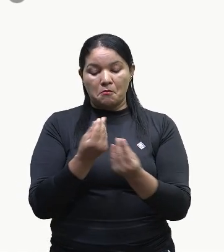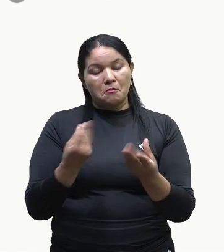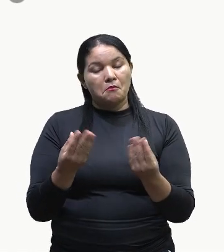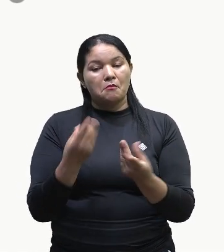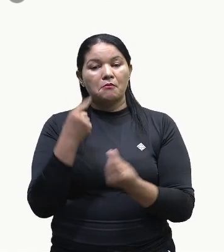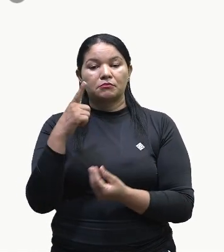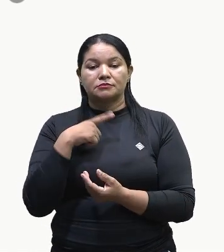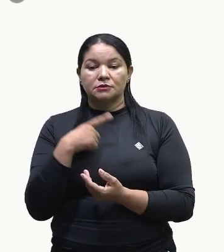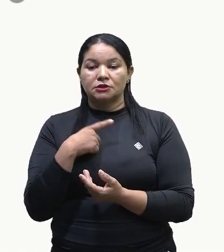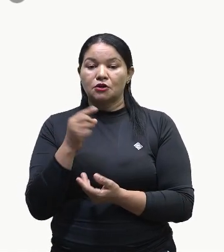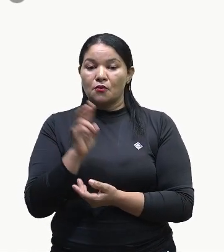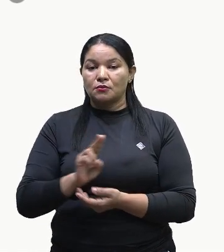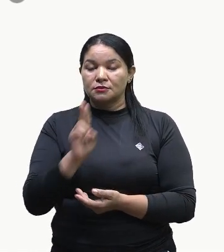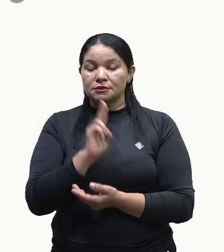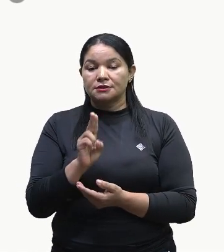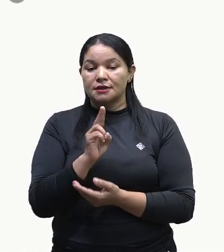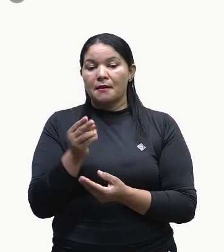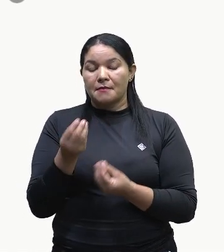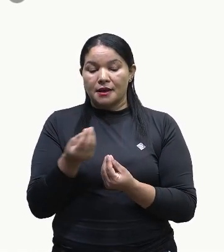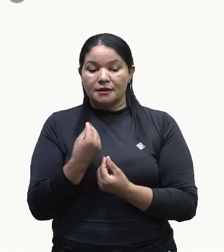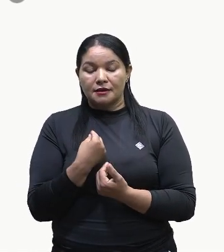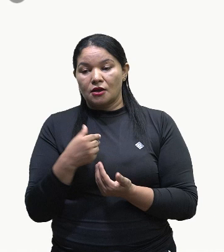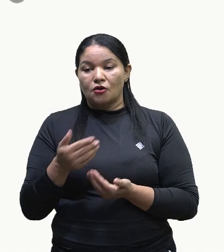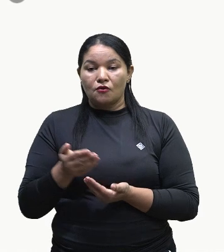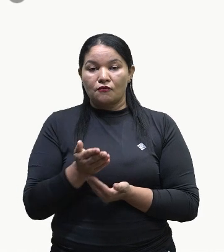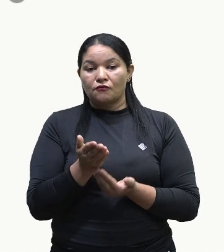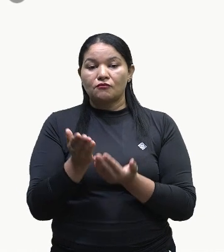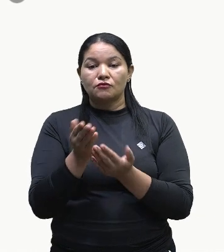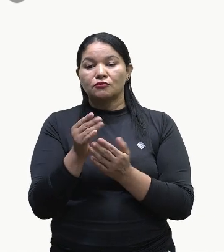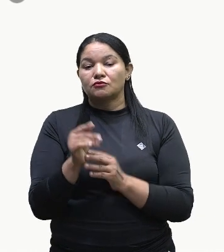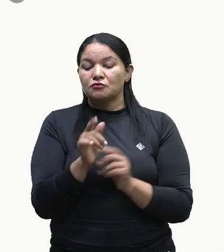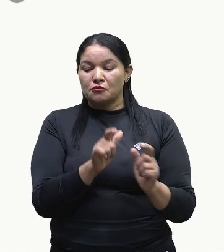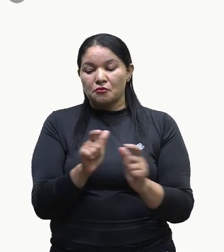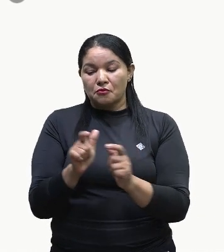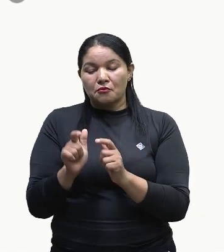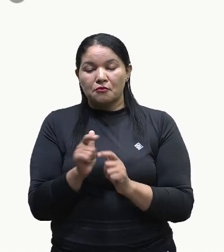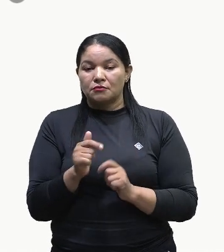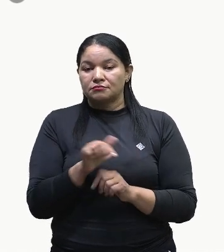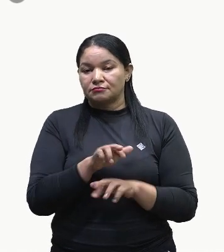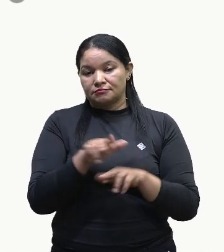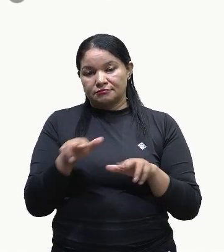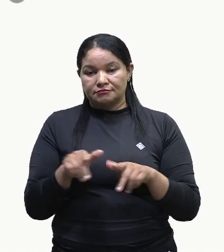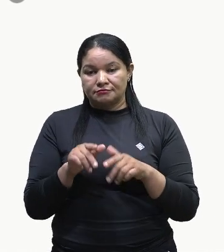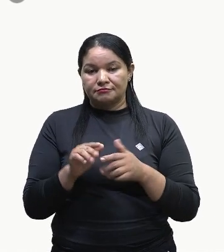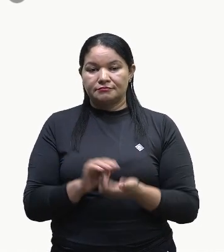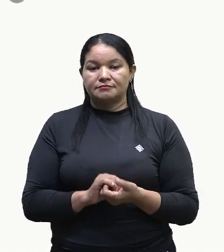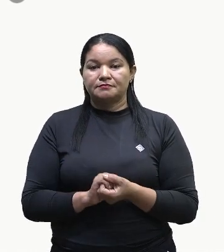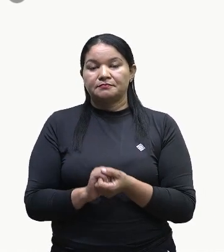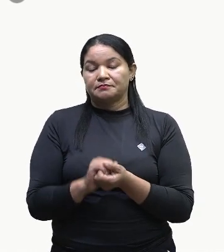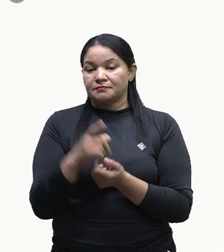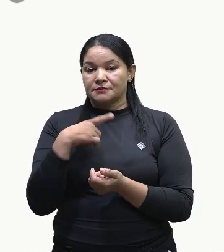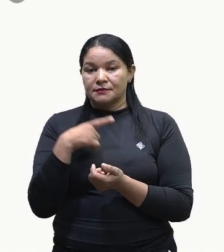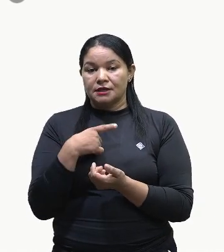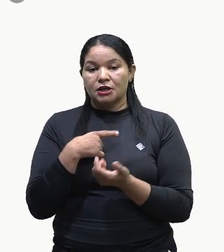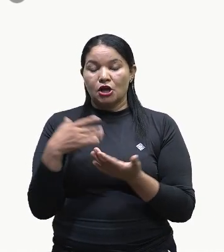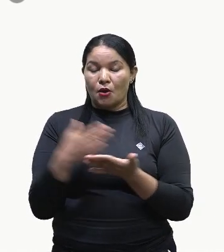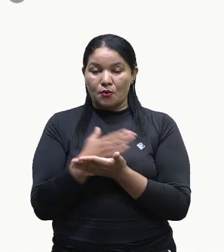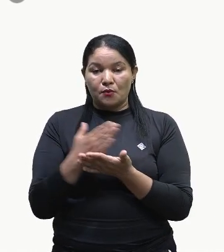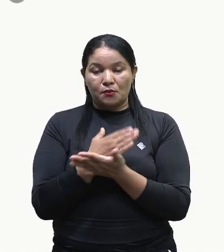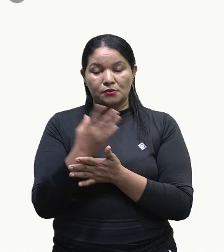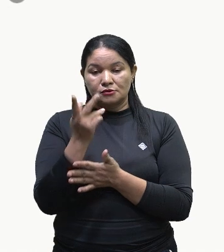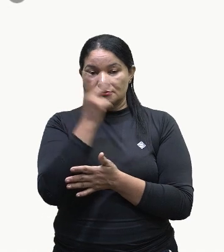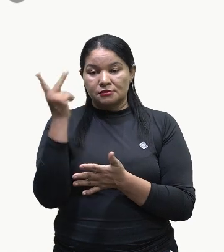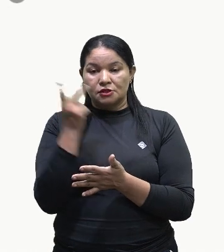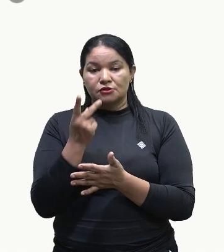fazer toda essa locomoção. Que legal, né? Enquanto nós temos pessoas que o seu principal